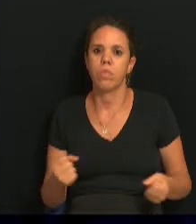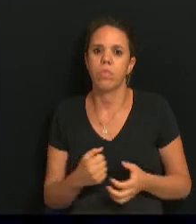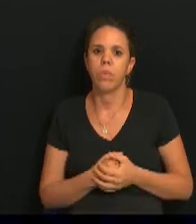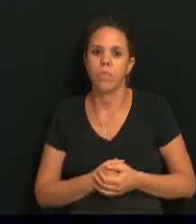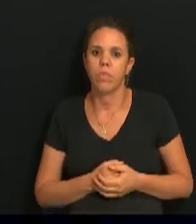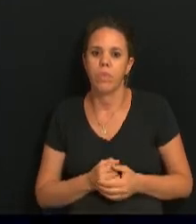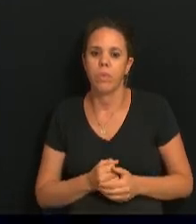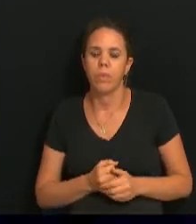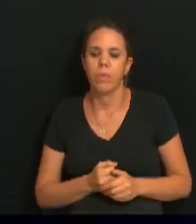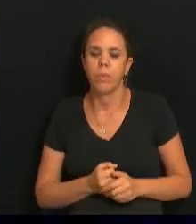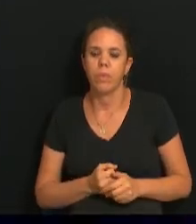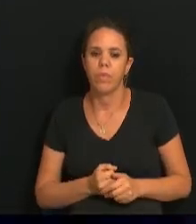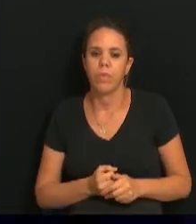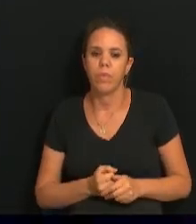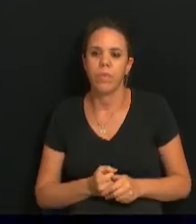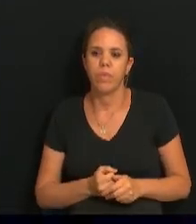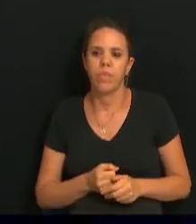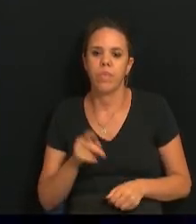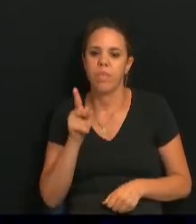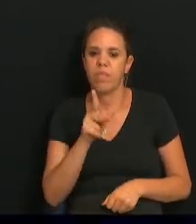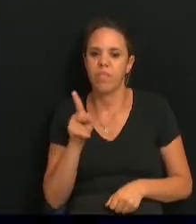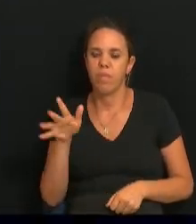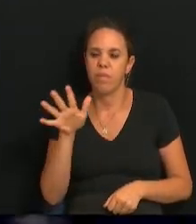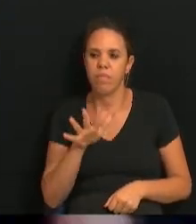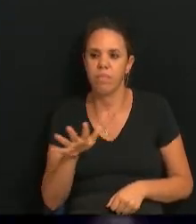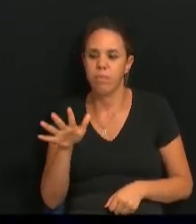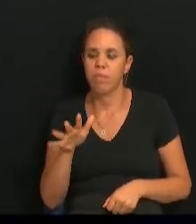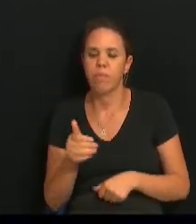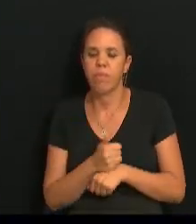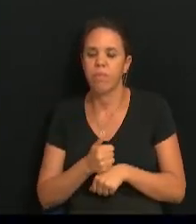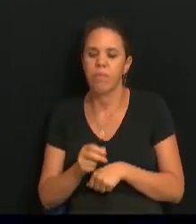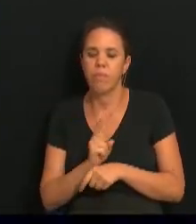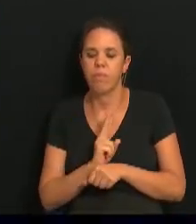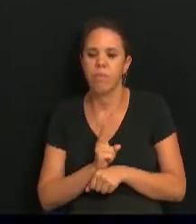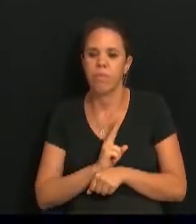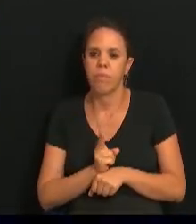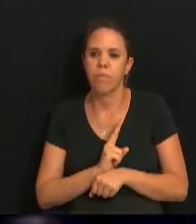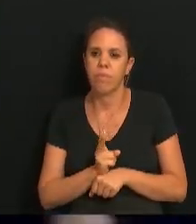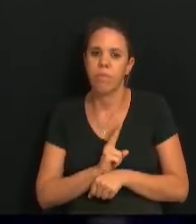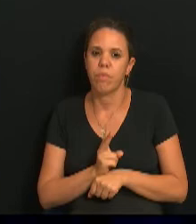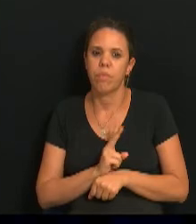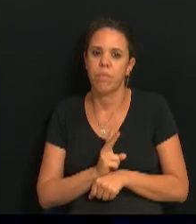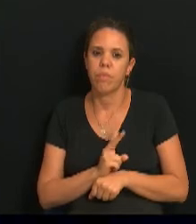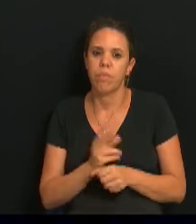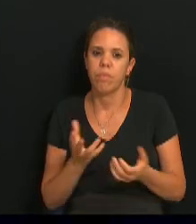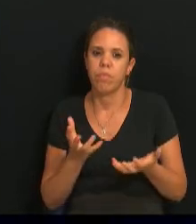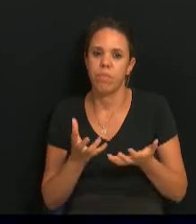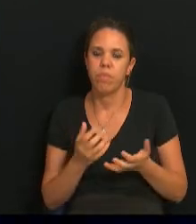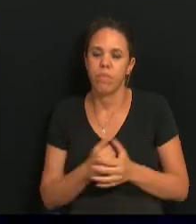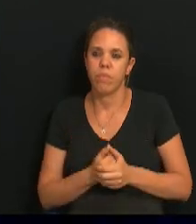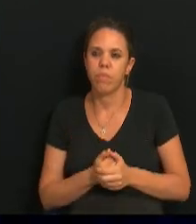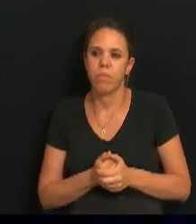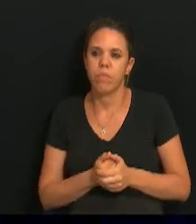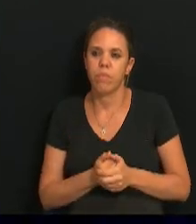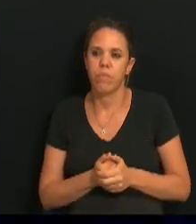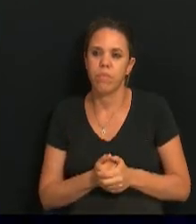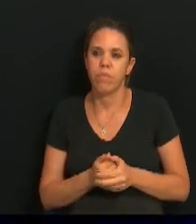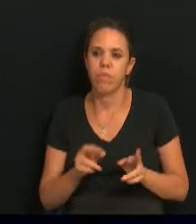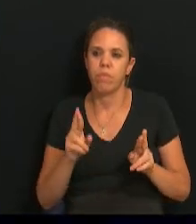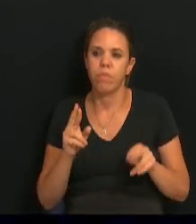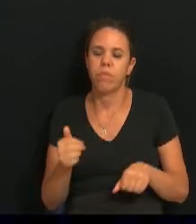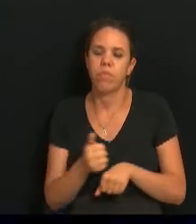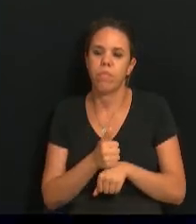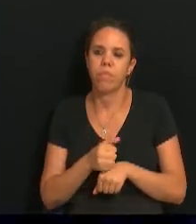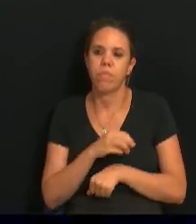né? Todos os docentes, os agentes monitores que queremos e esperamos estar na carreira do